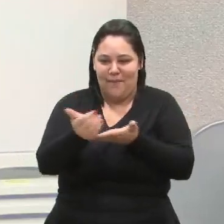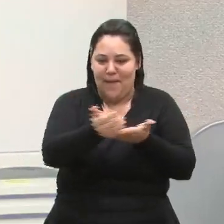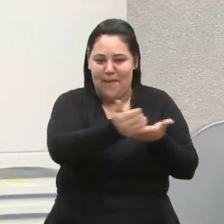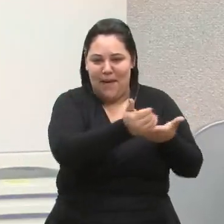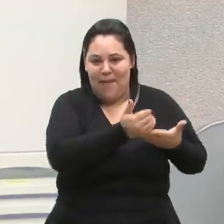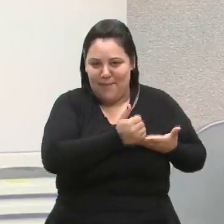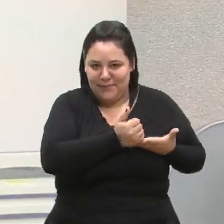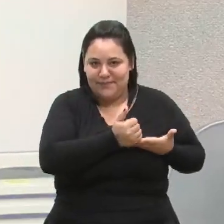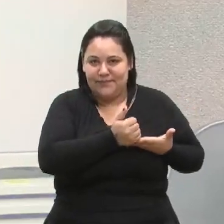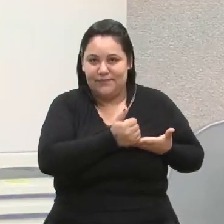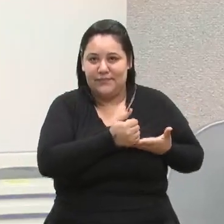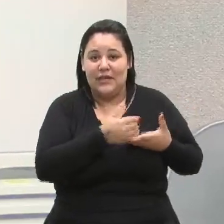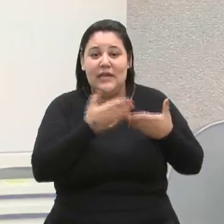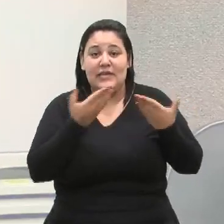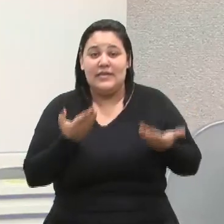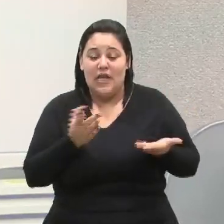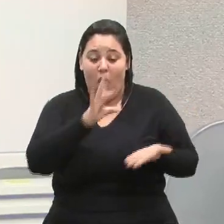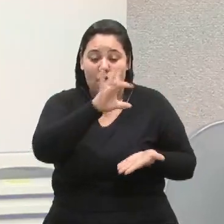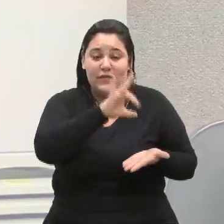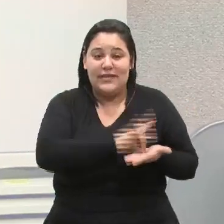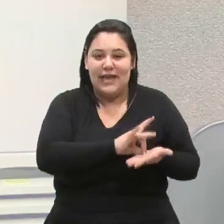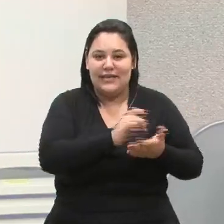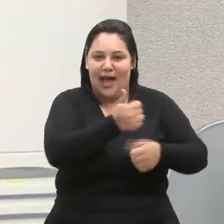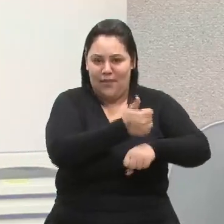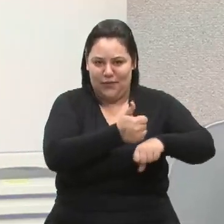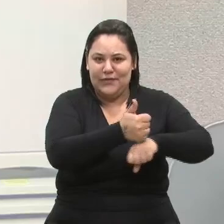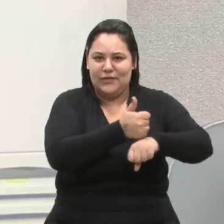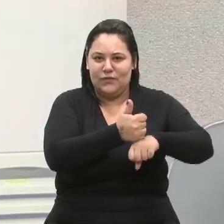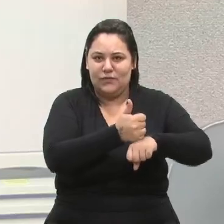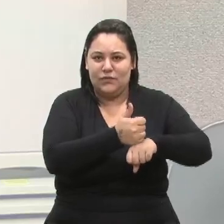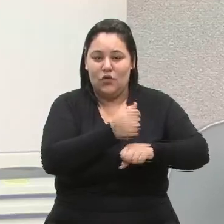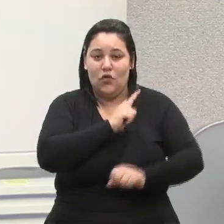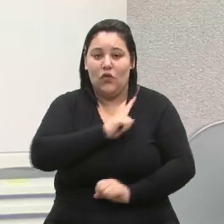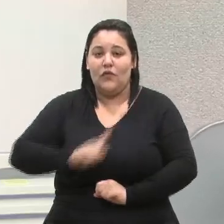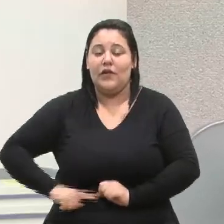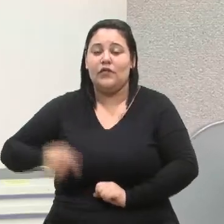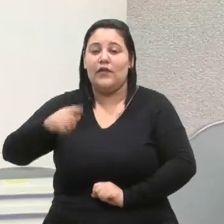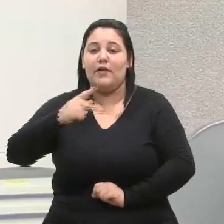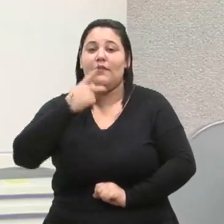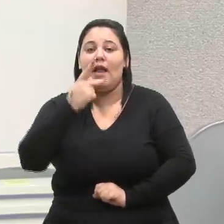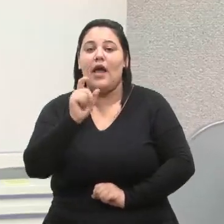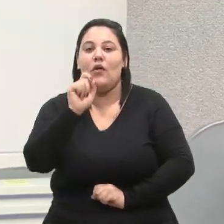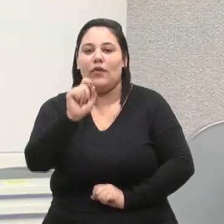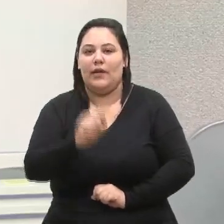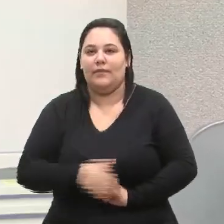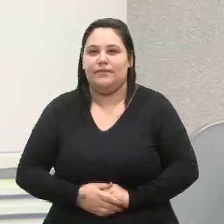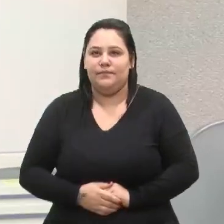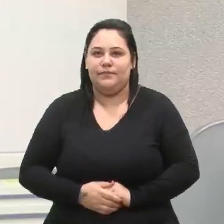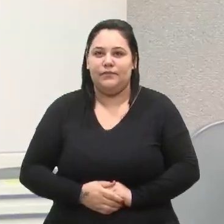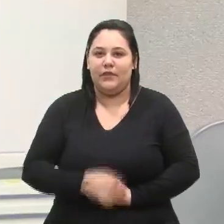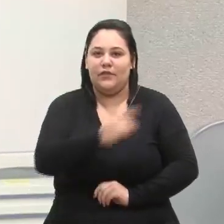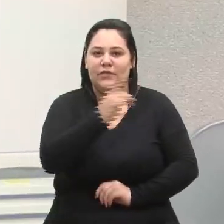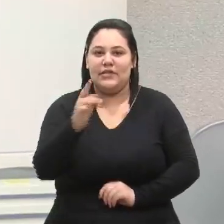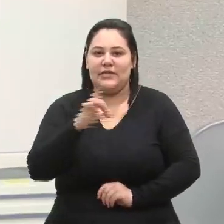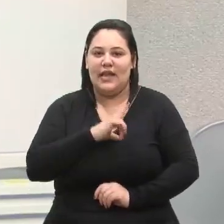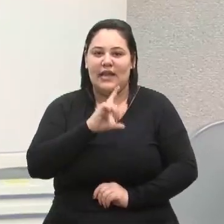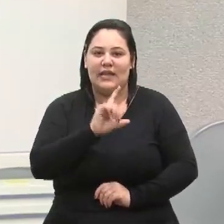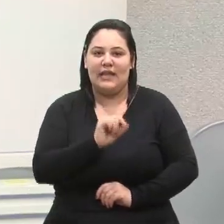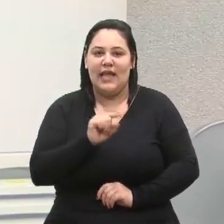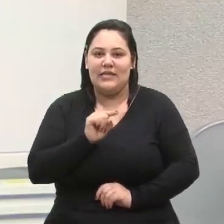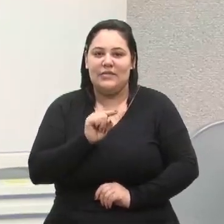Talvez regulamentando a profissão de vocês, o governo vai dizer assim, vocês faturaram 10 mil reais por mês